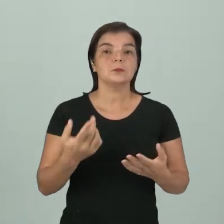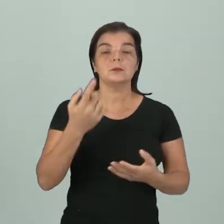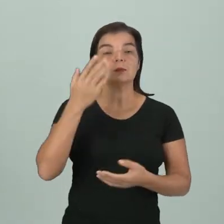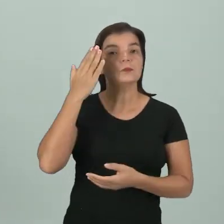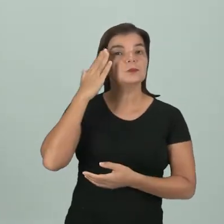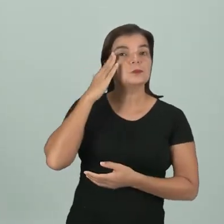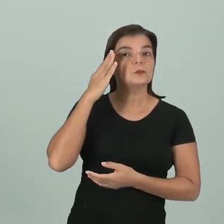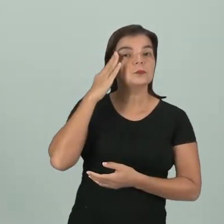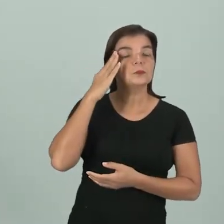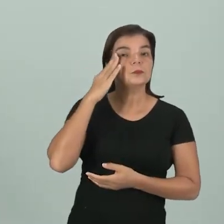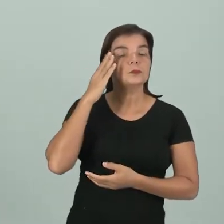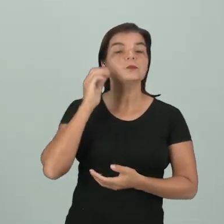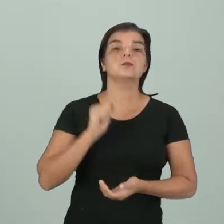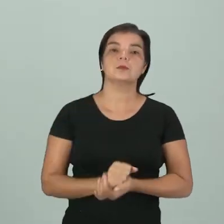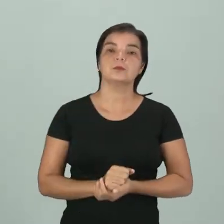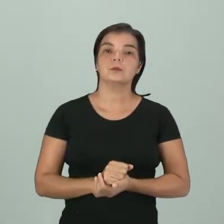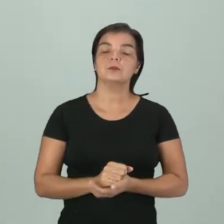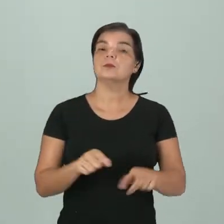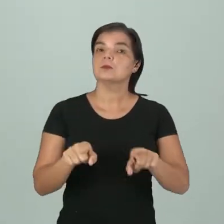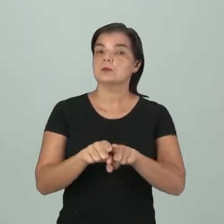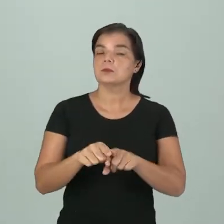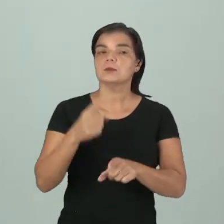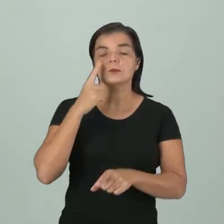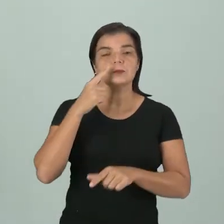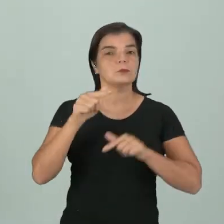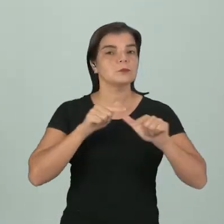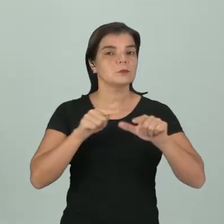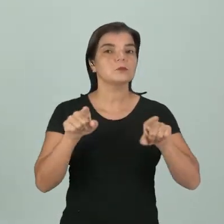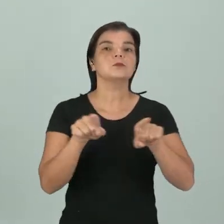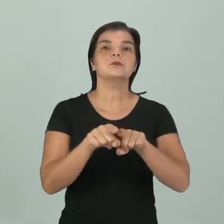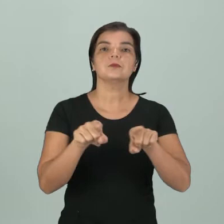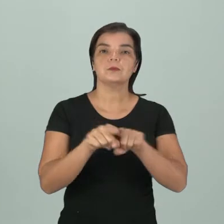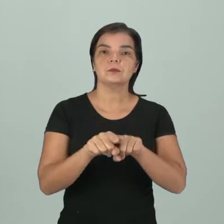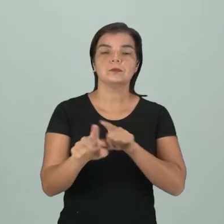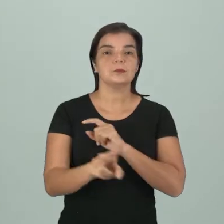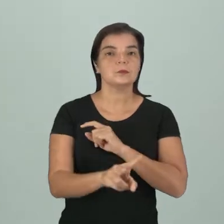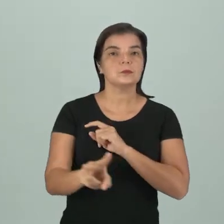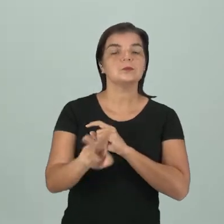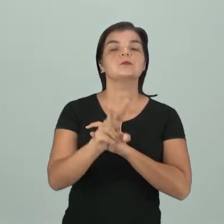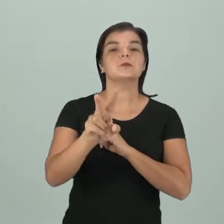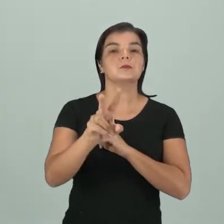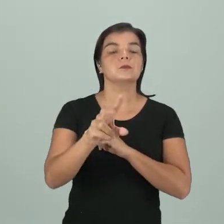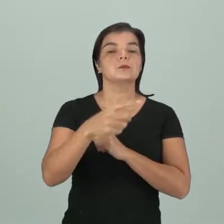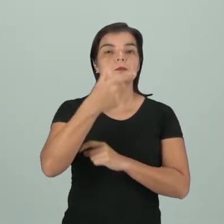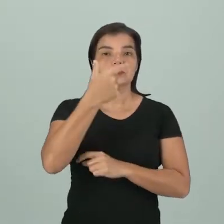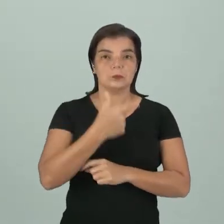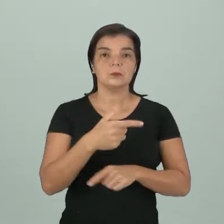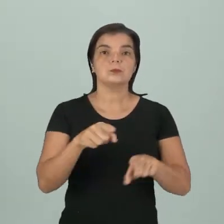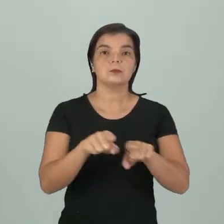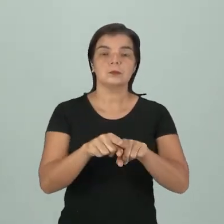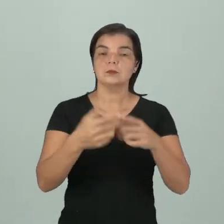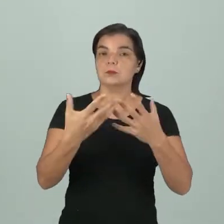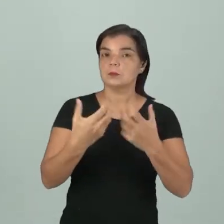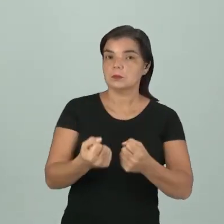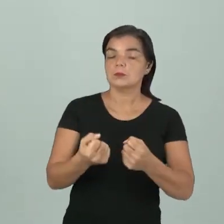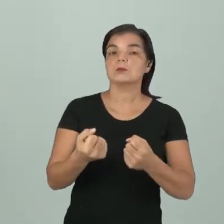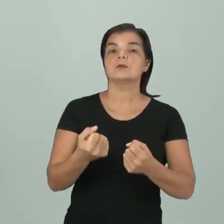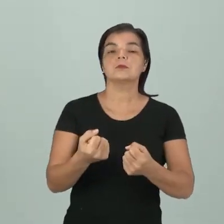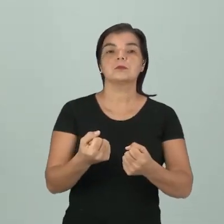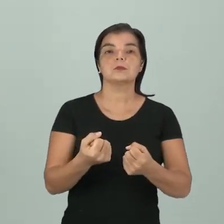gente entende as funções que a gente exerce e também a valorização que a gente é